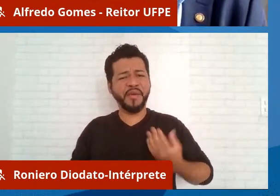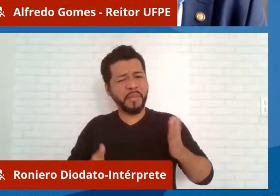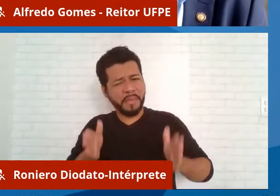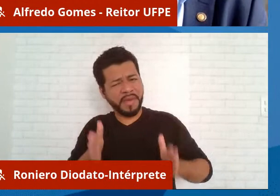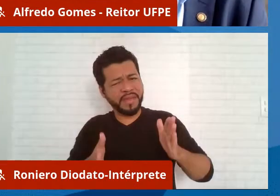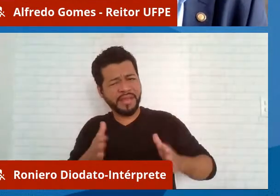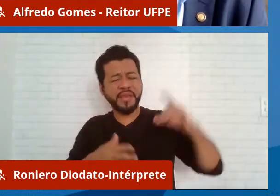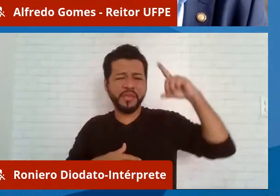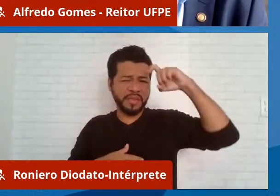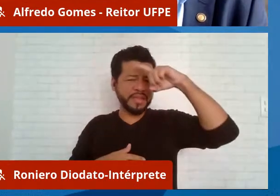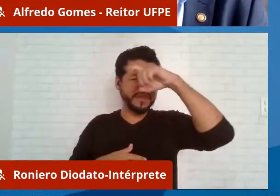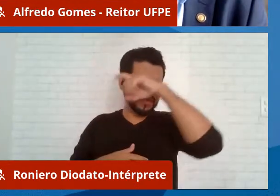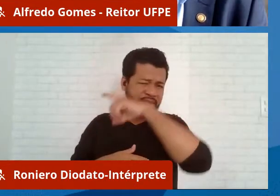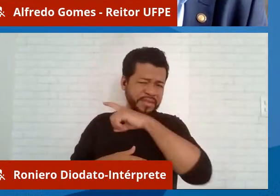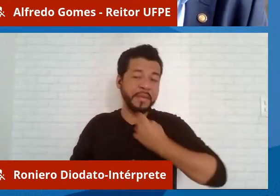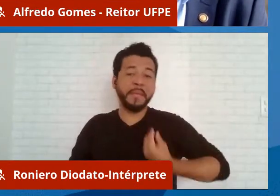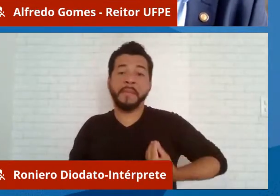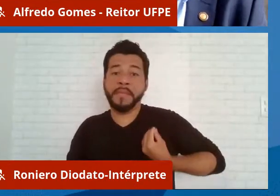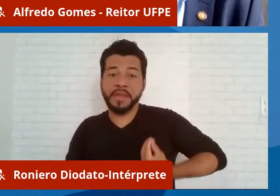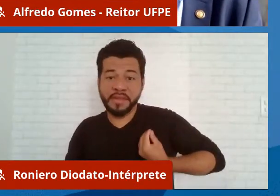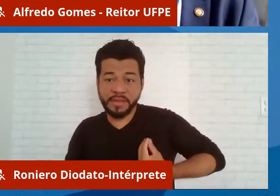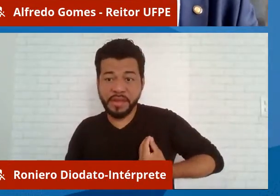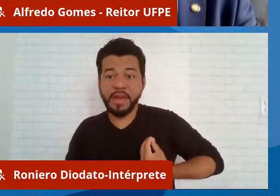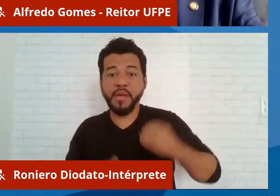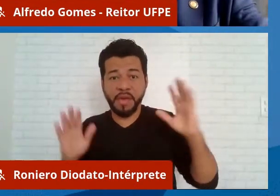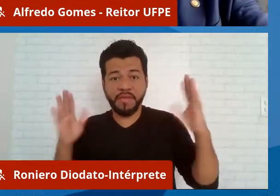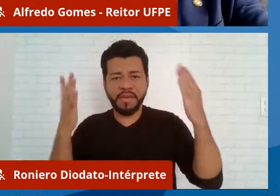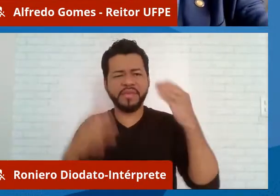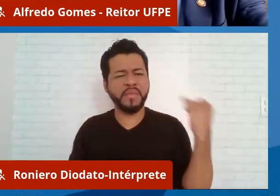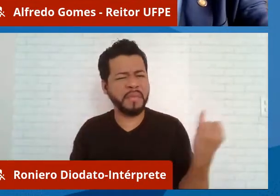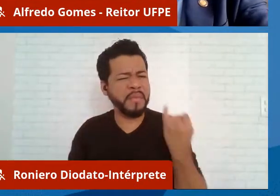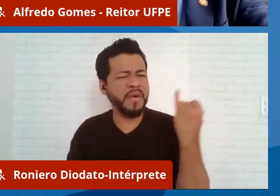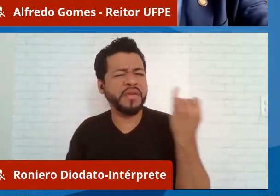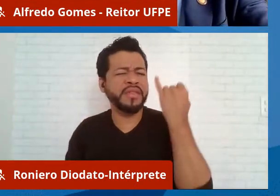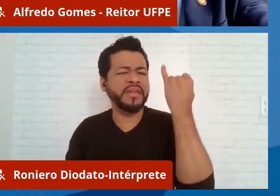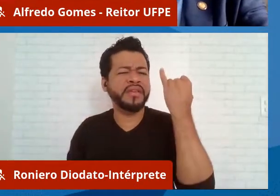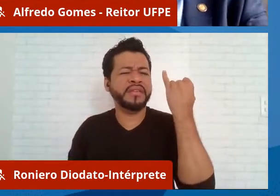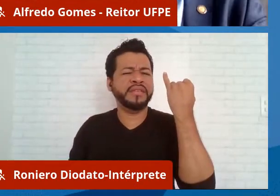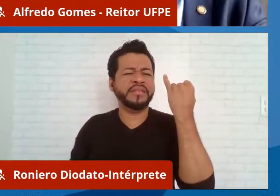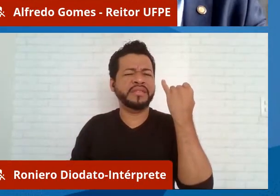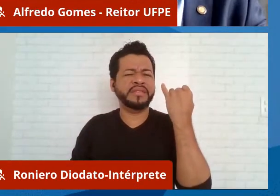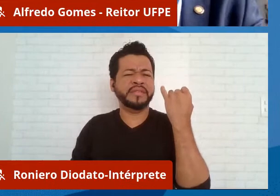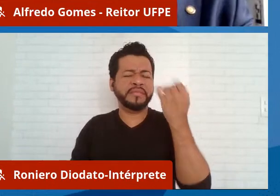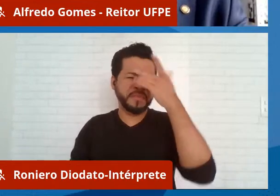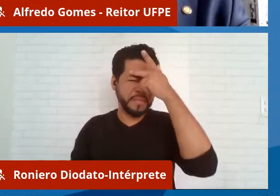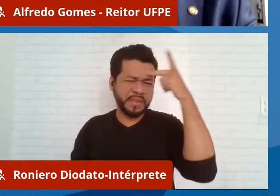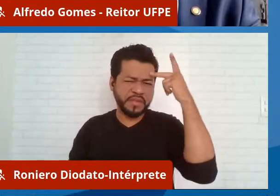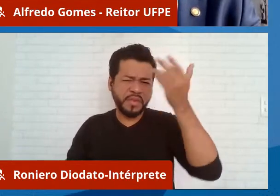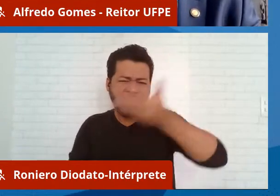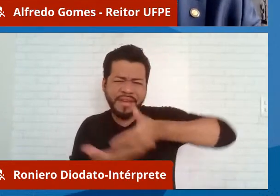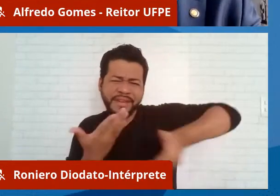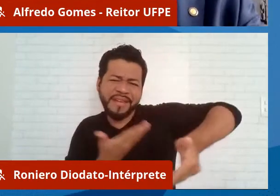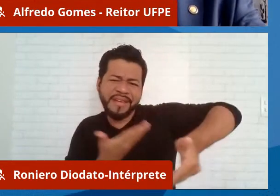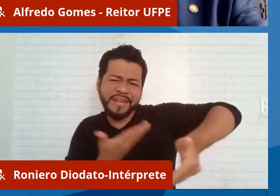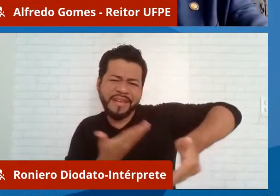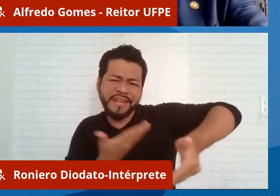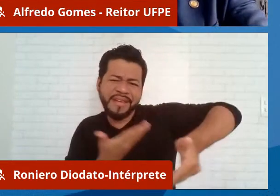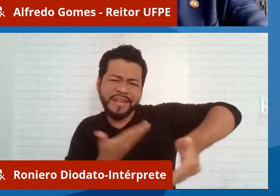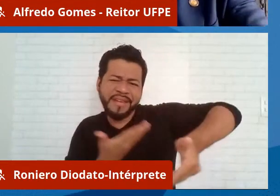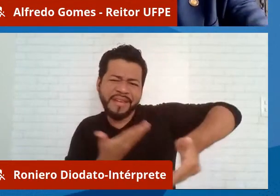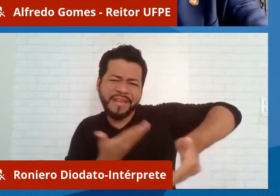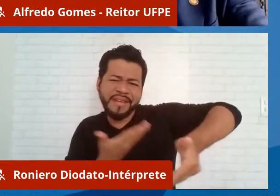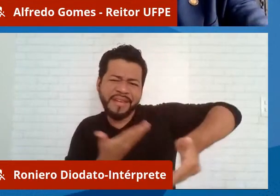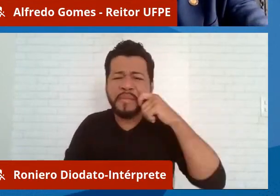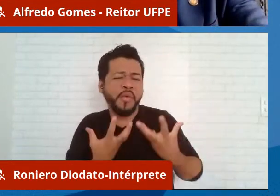O presencial é tão importante para a gente. Nosso GT, ele tem uma marca de